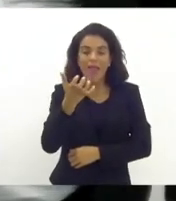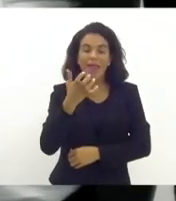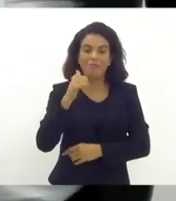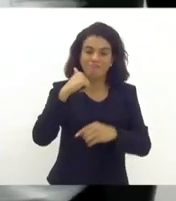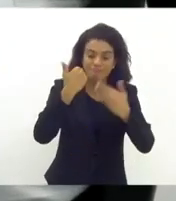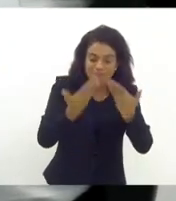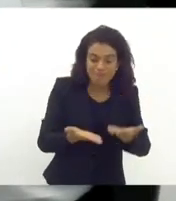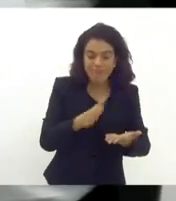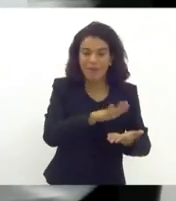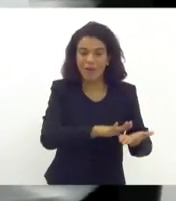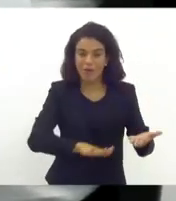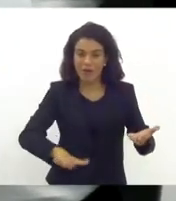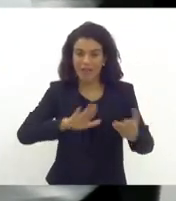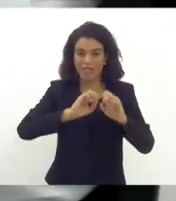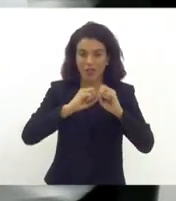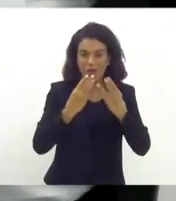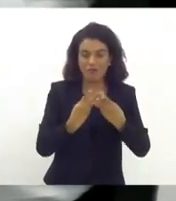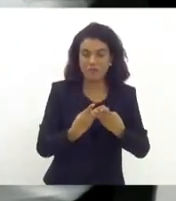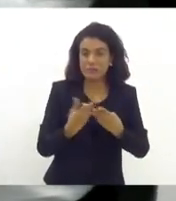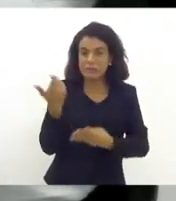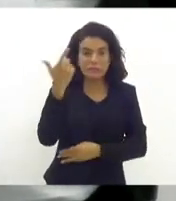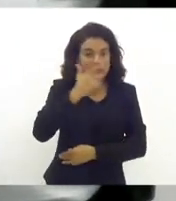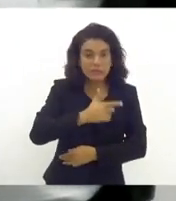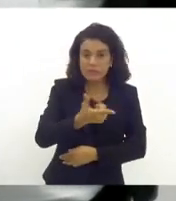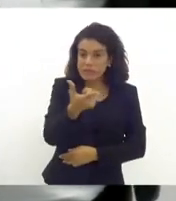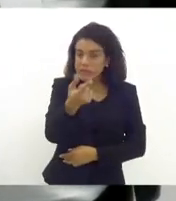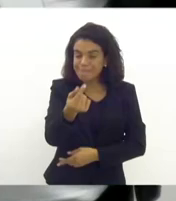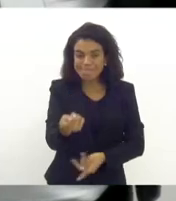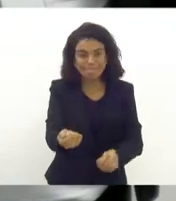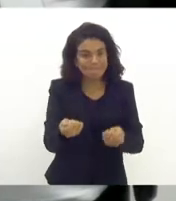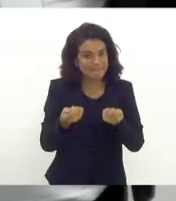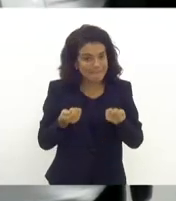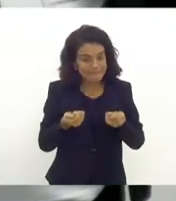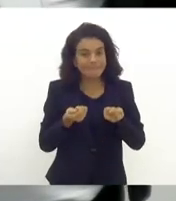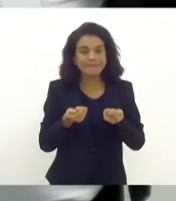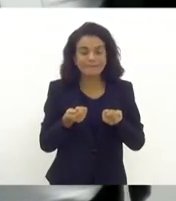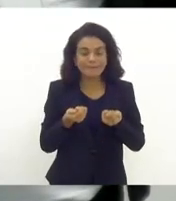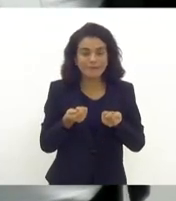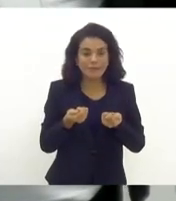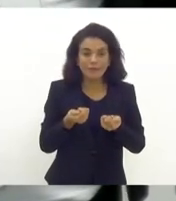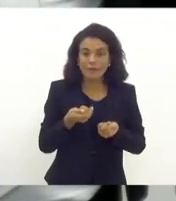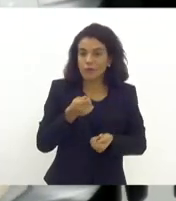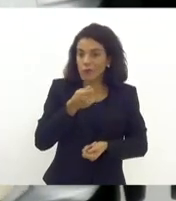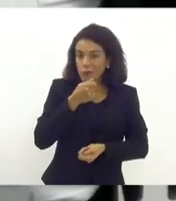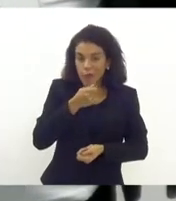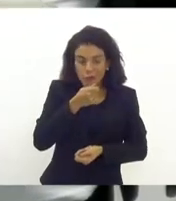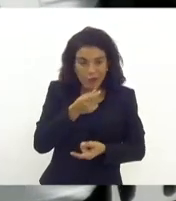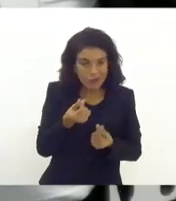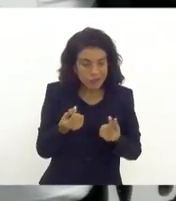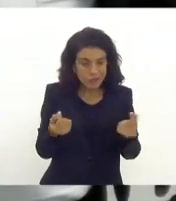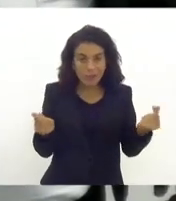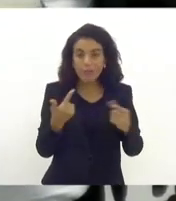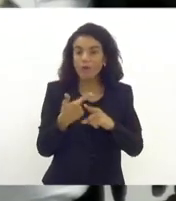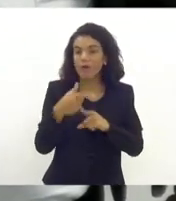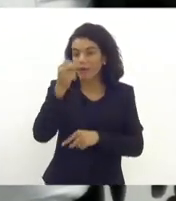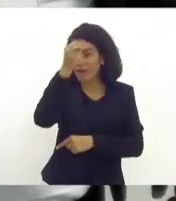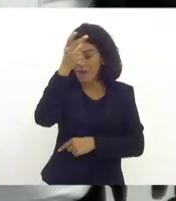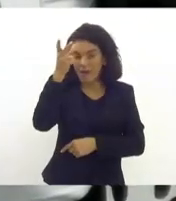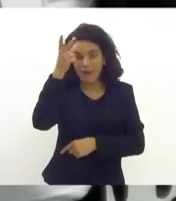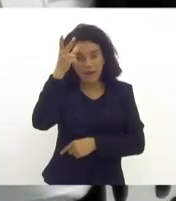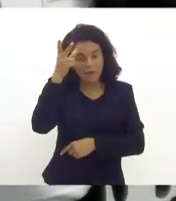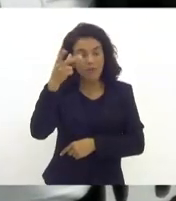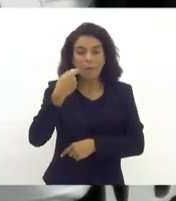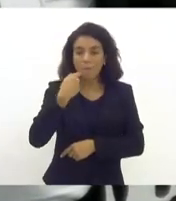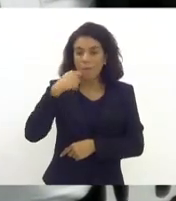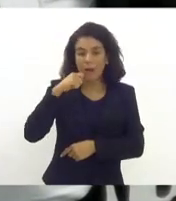queria fazer oficinas lá também com pessoal de rua Não tinha grana porque a prefeitura ela faz ele